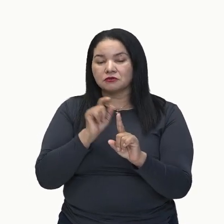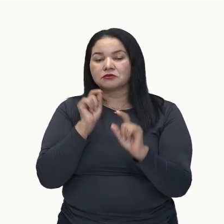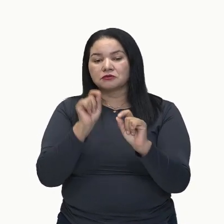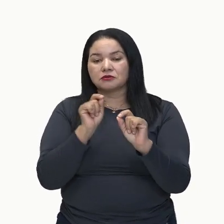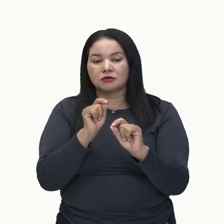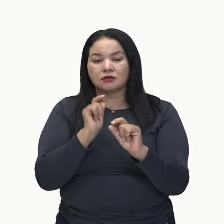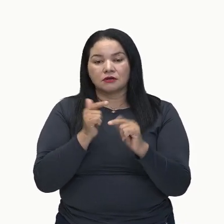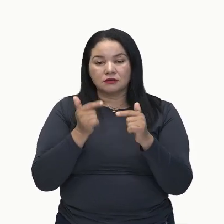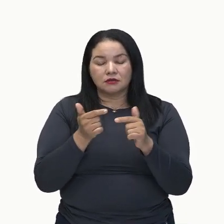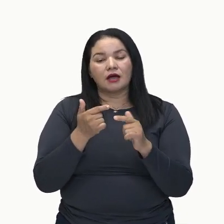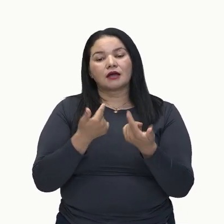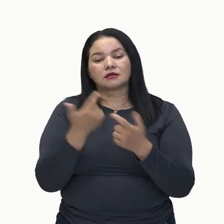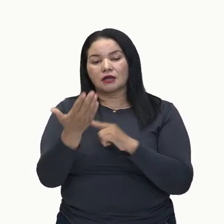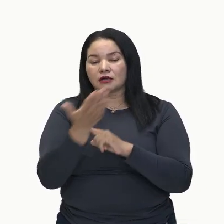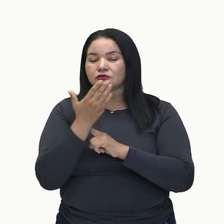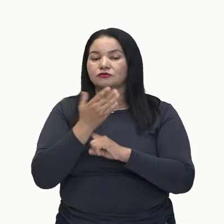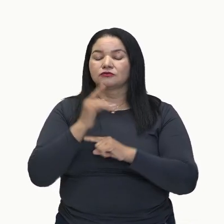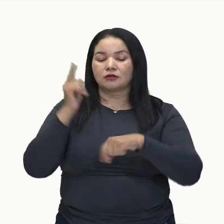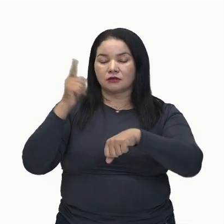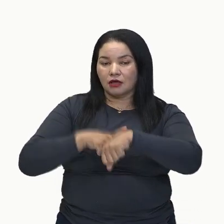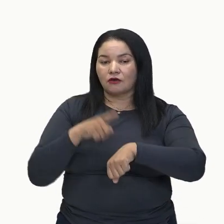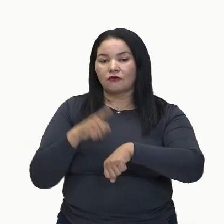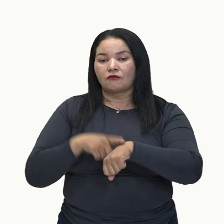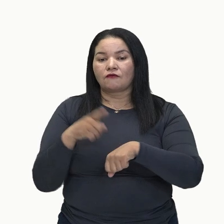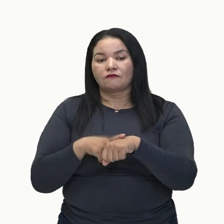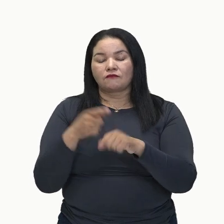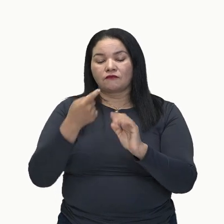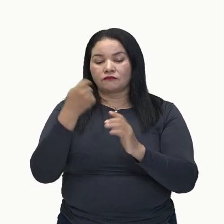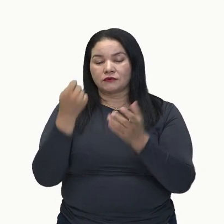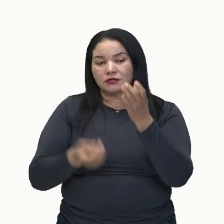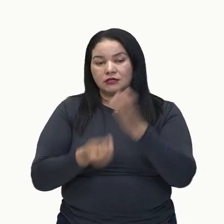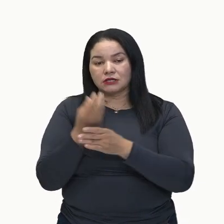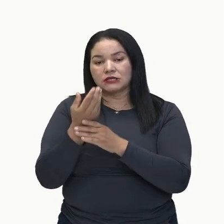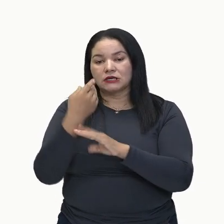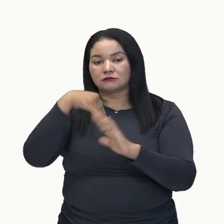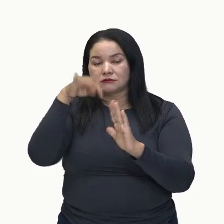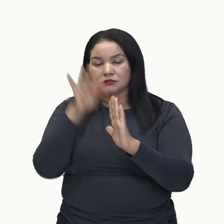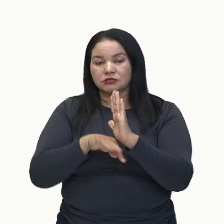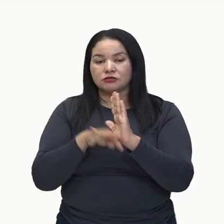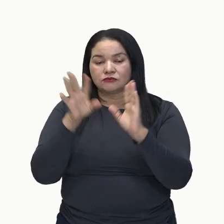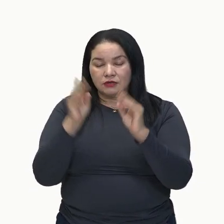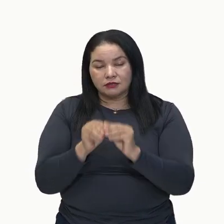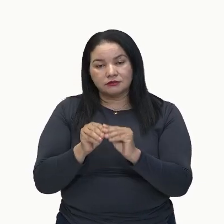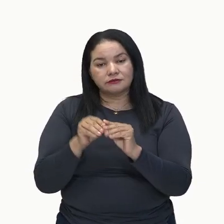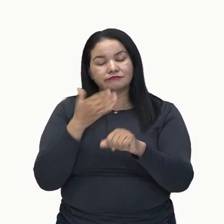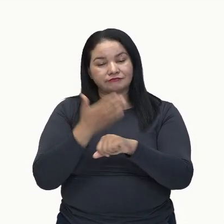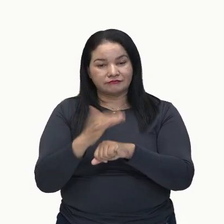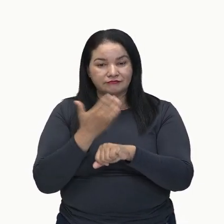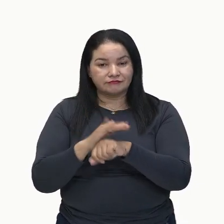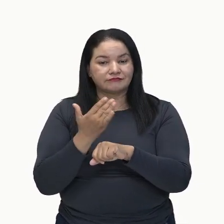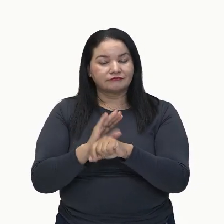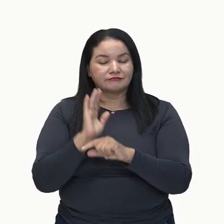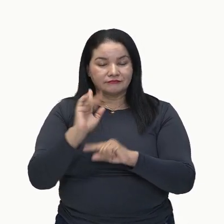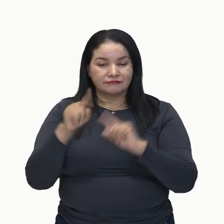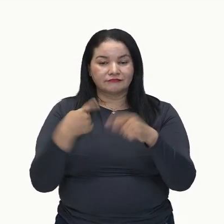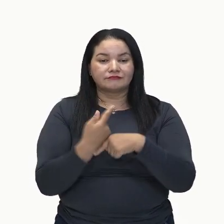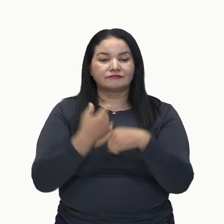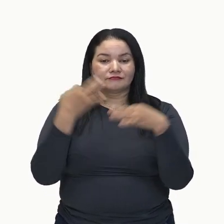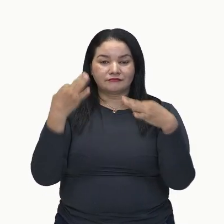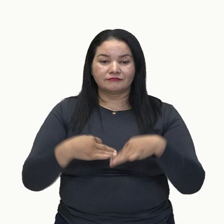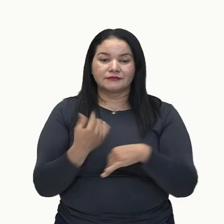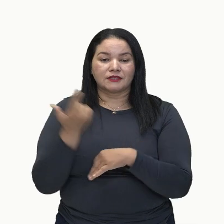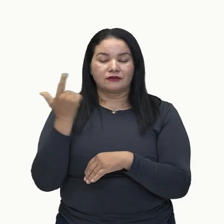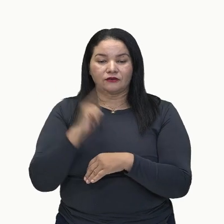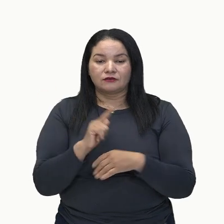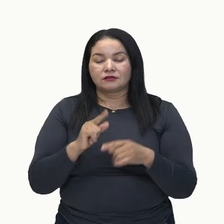na hora da gente fazer uma resenha e essa prática vai levar, obviamente, à perfeição, somente se você tiver